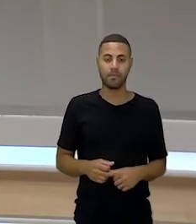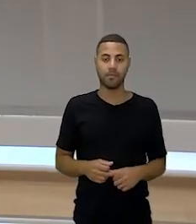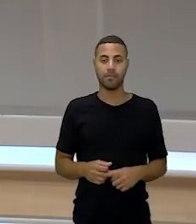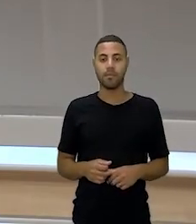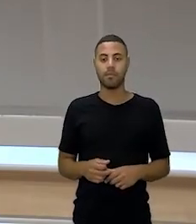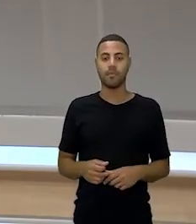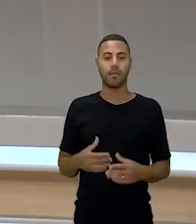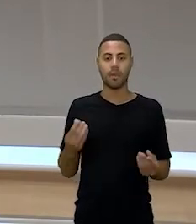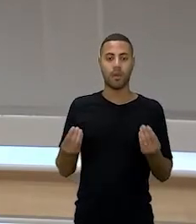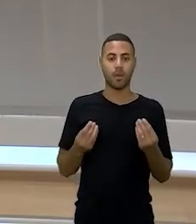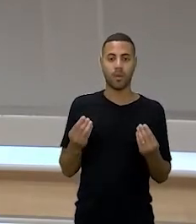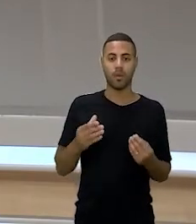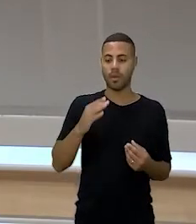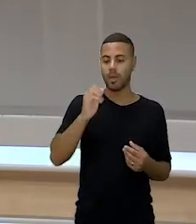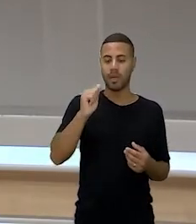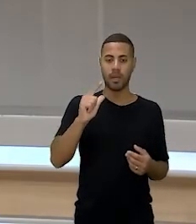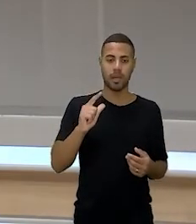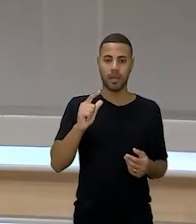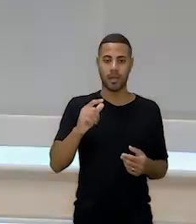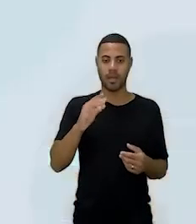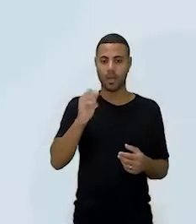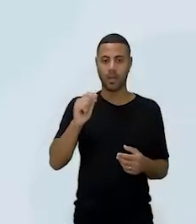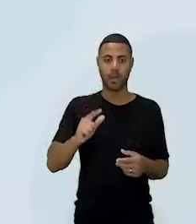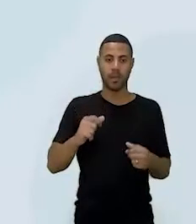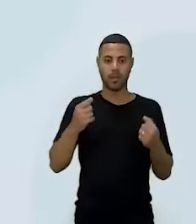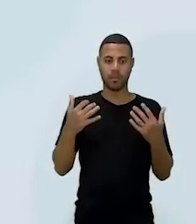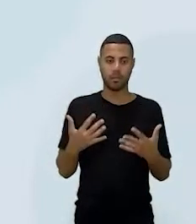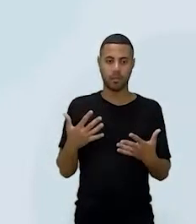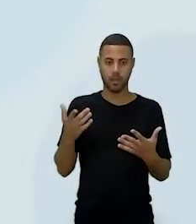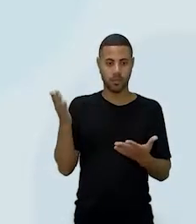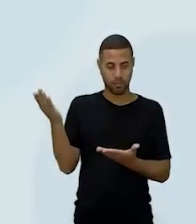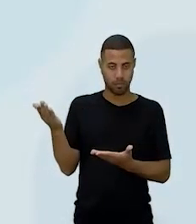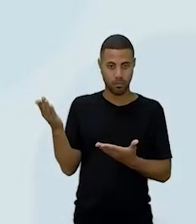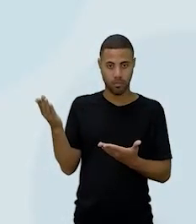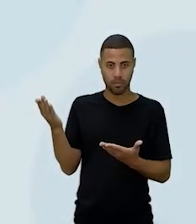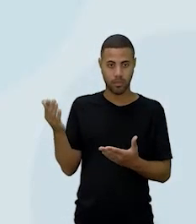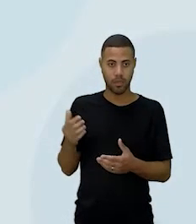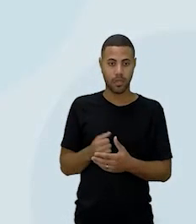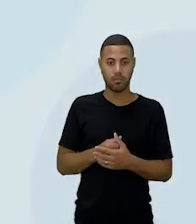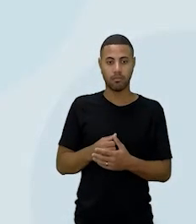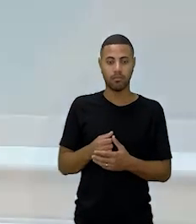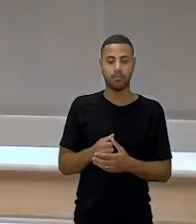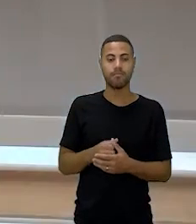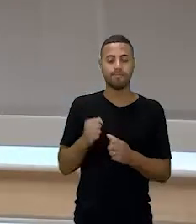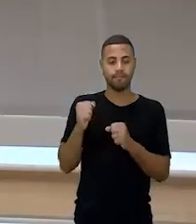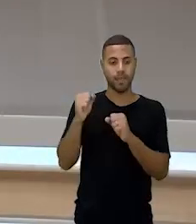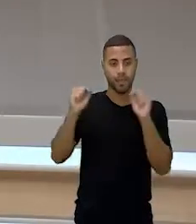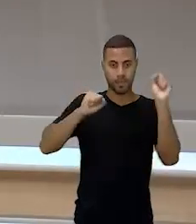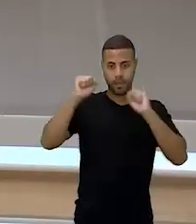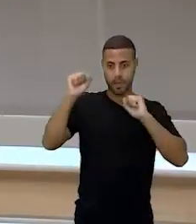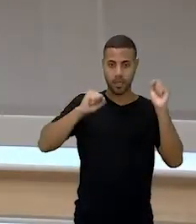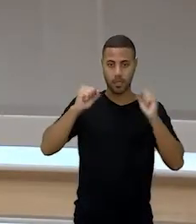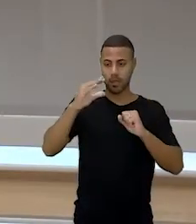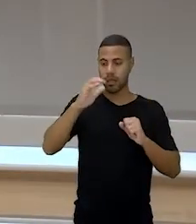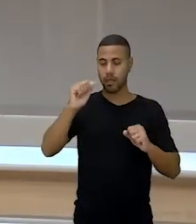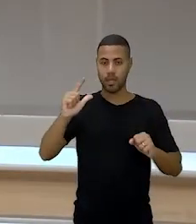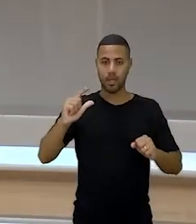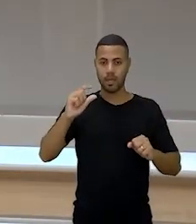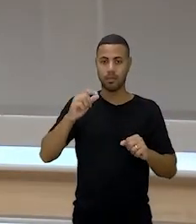Além da formação da cal, que a gente viu aqui no processo da calcinação, conforme eu voltei aqui ao slide, então o processo da